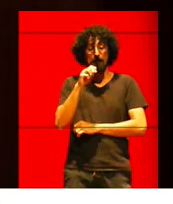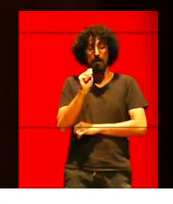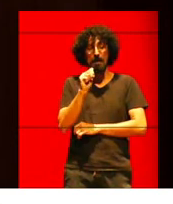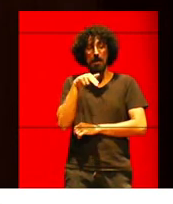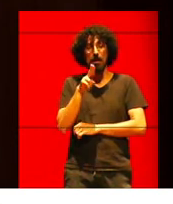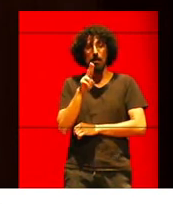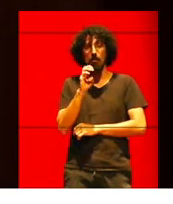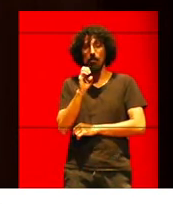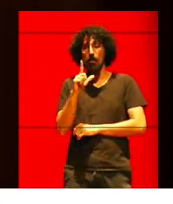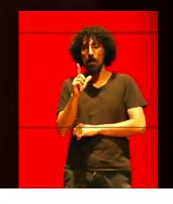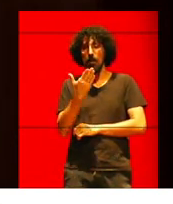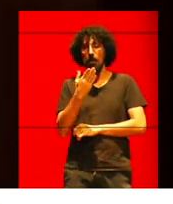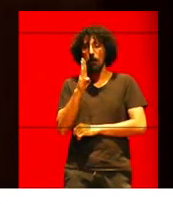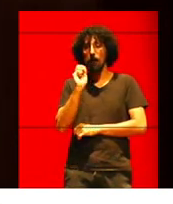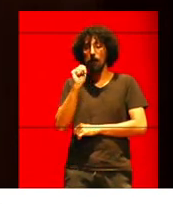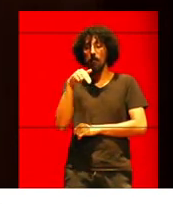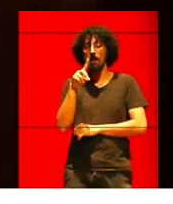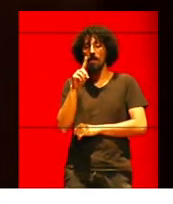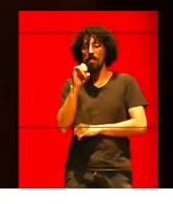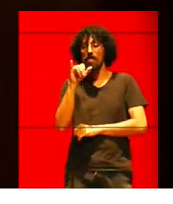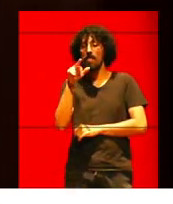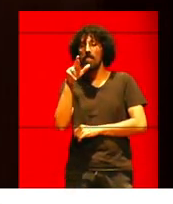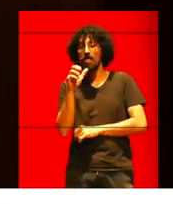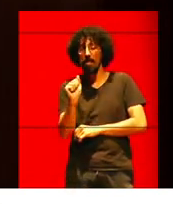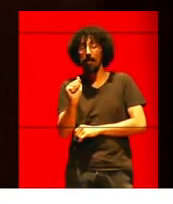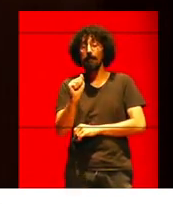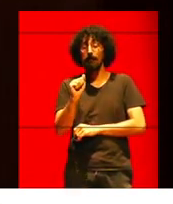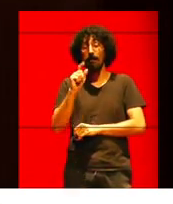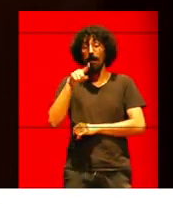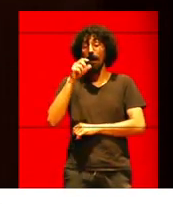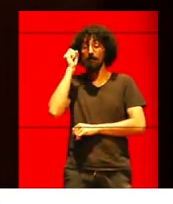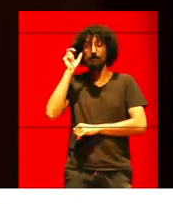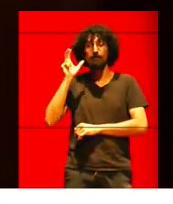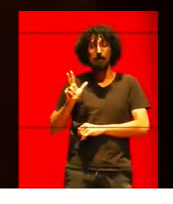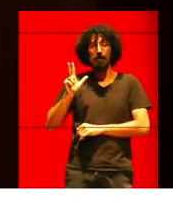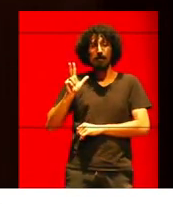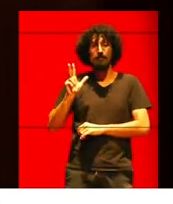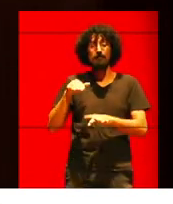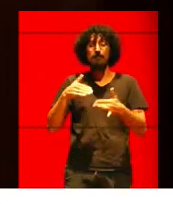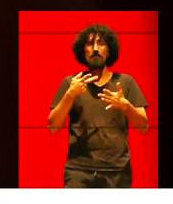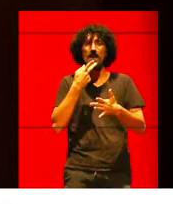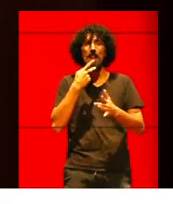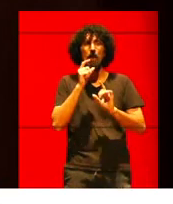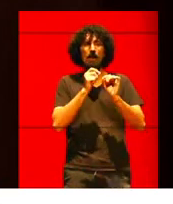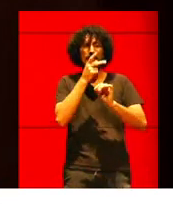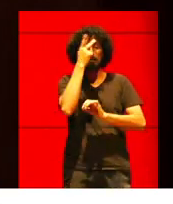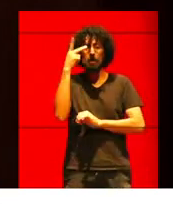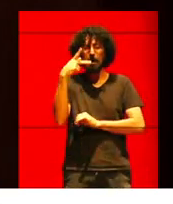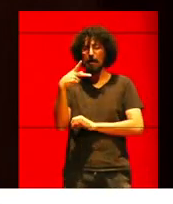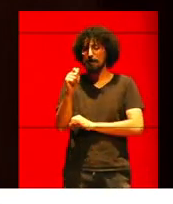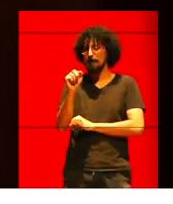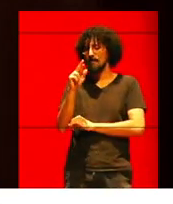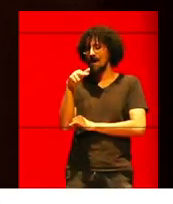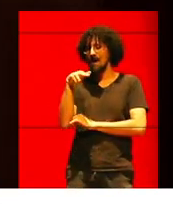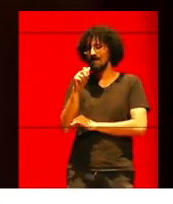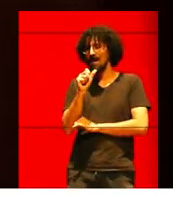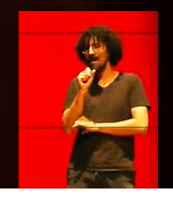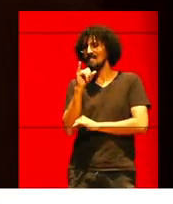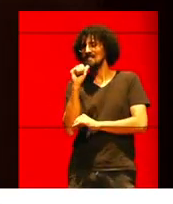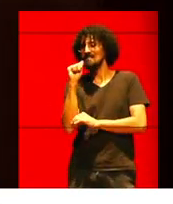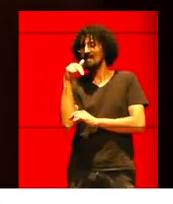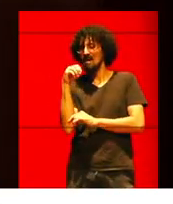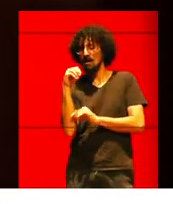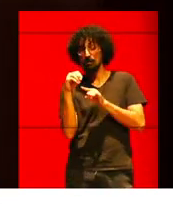ó. Criticamente. Vai fazer um poema para falar dos caras, os parnasianos. Os parnasianos não queriam que a arte